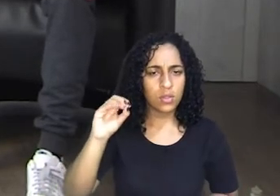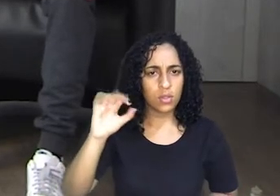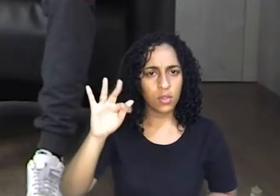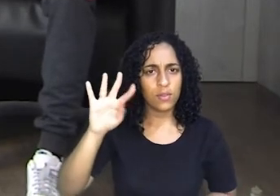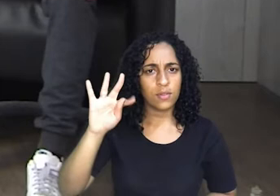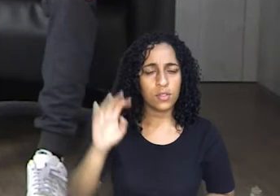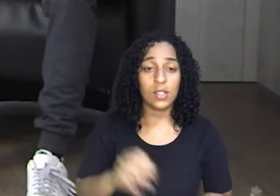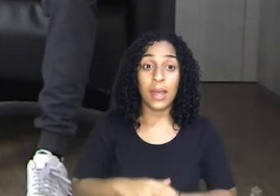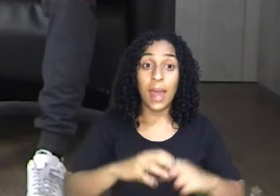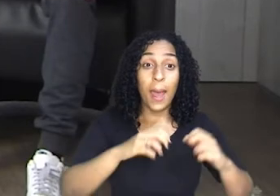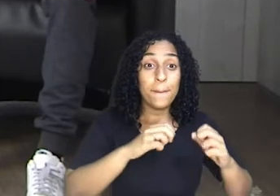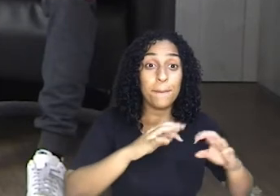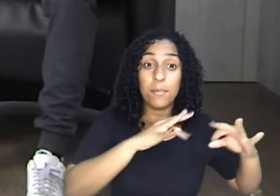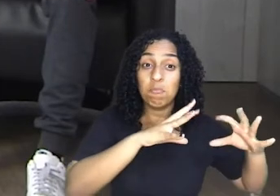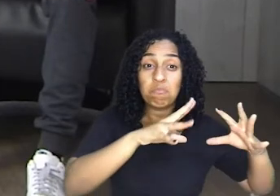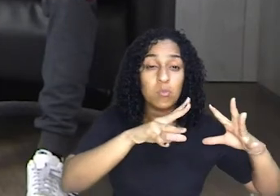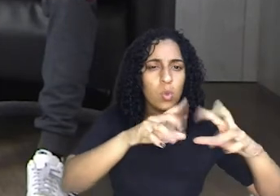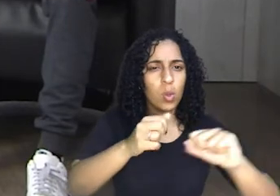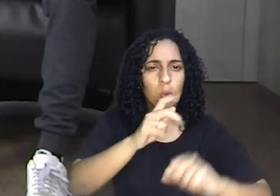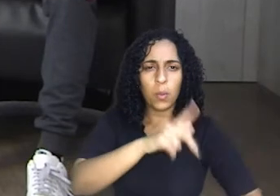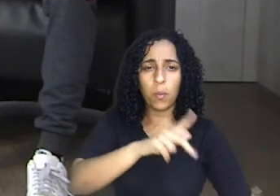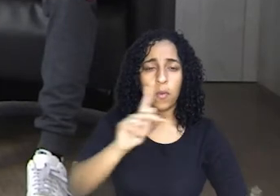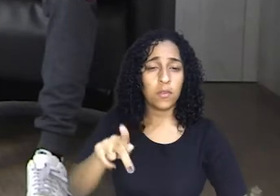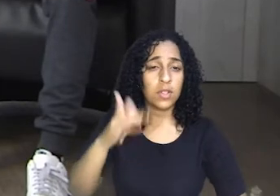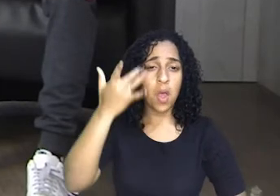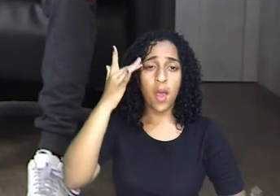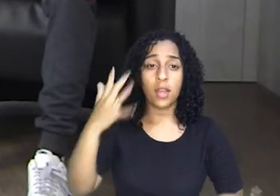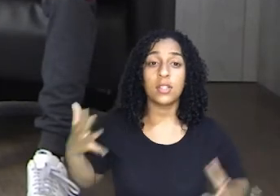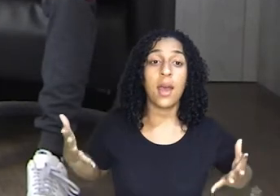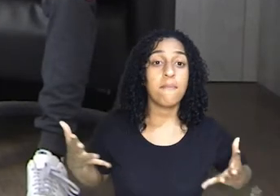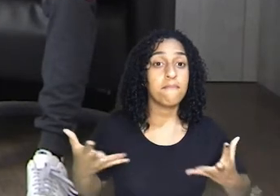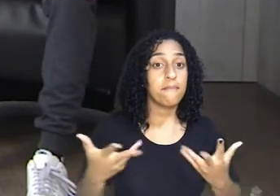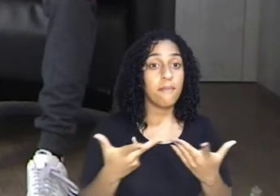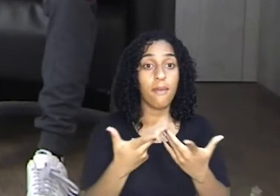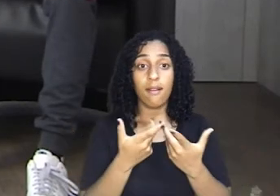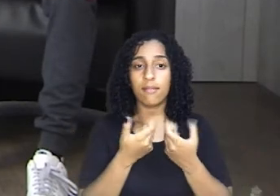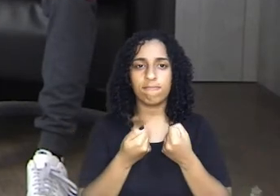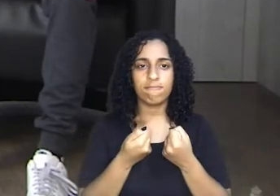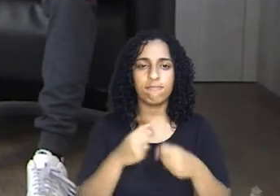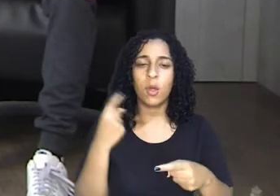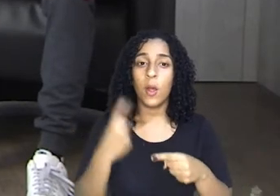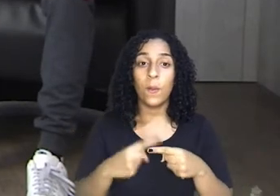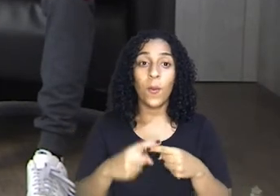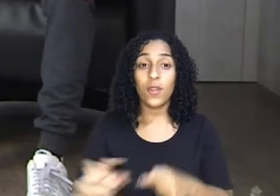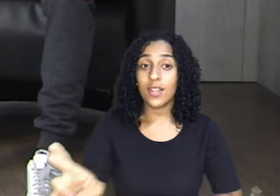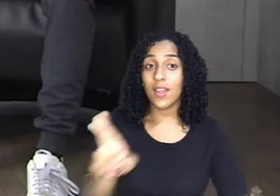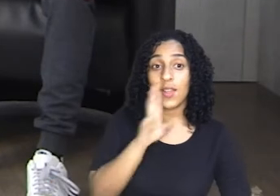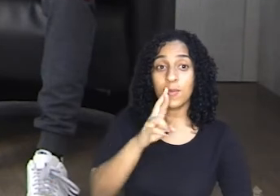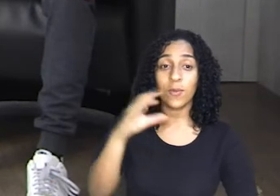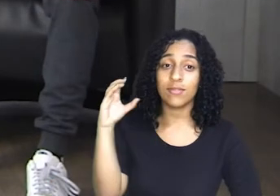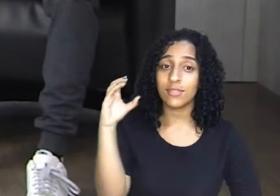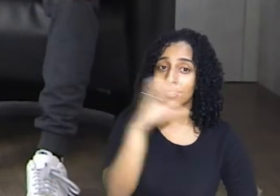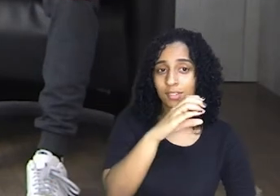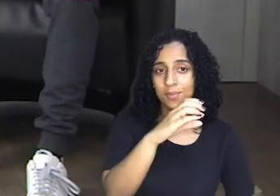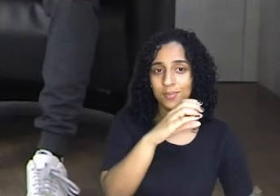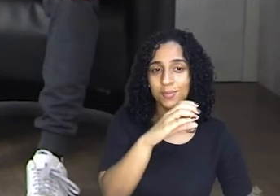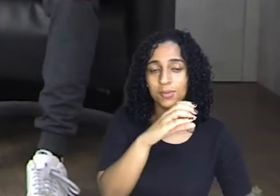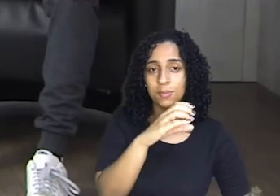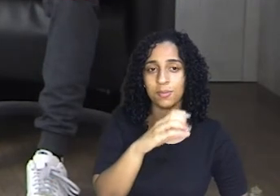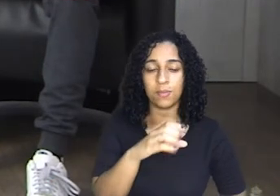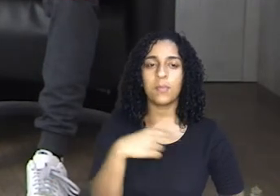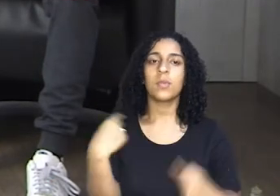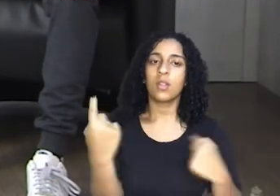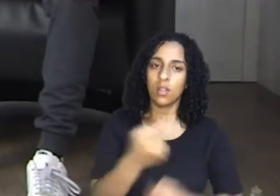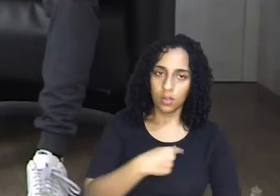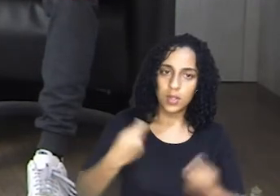agora narro a maioria dos professores vai acha a família porque resolve questões imediatas e a gente